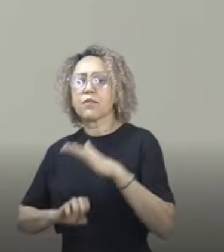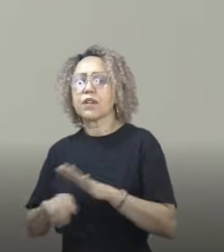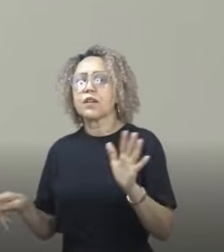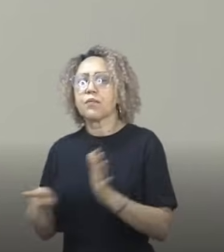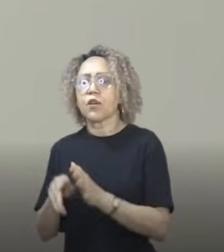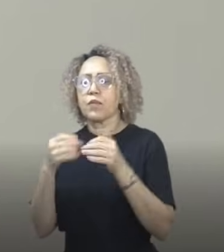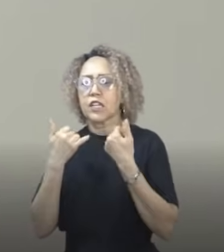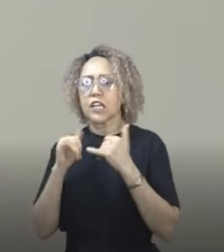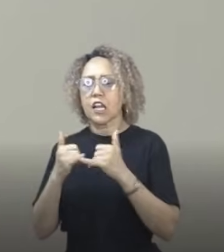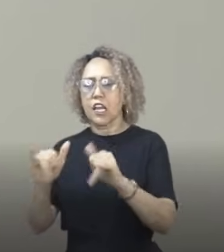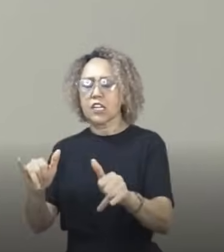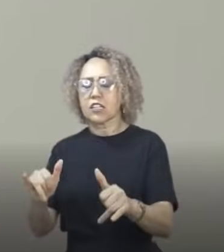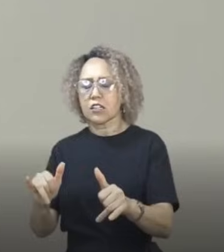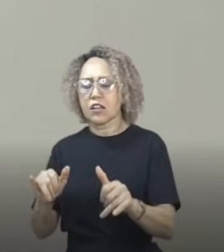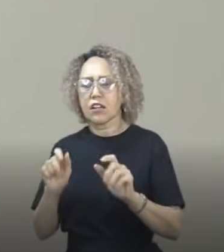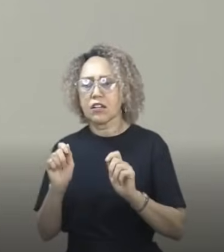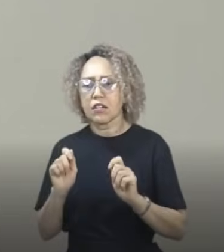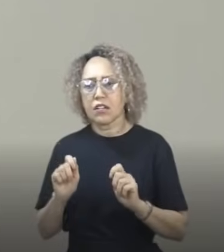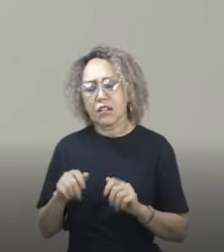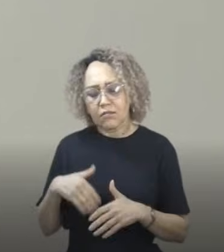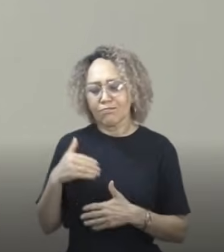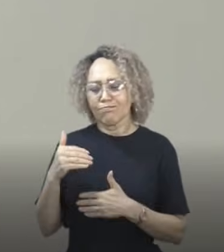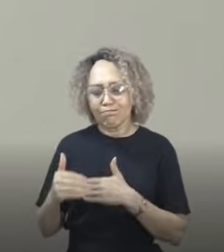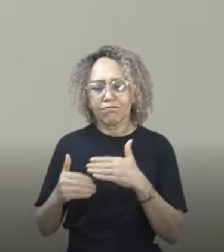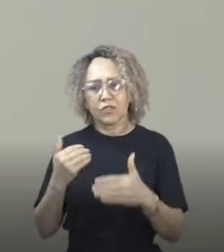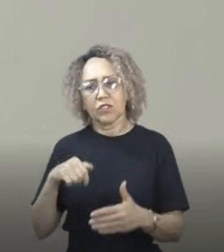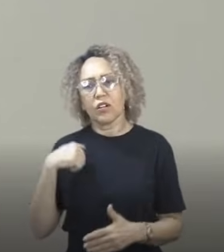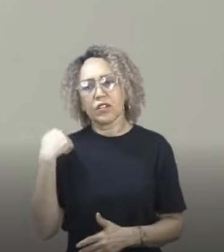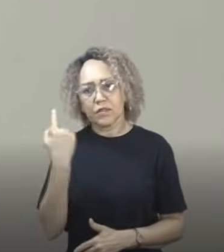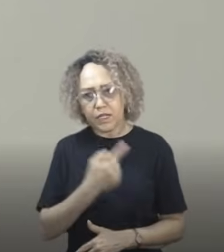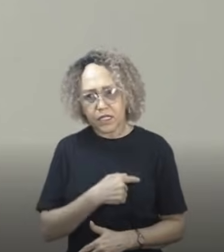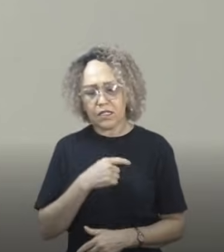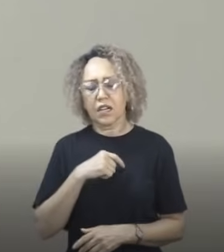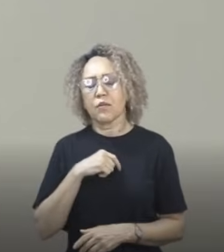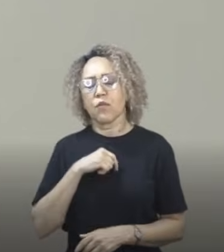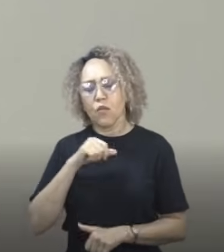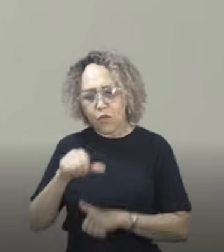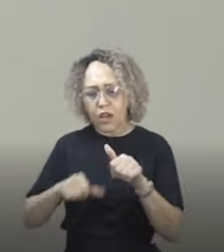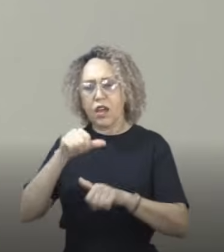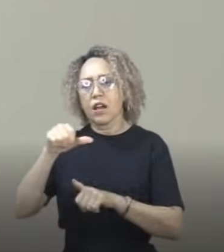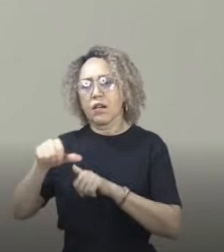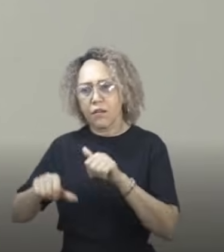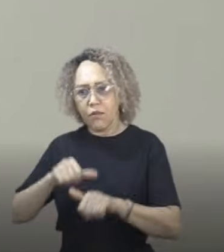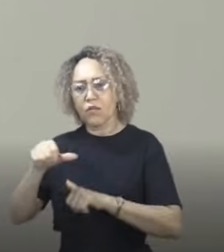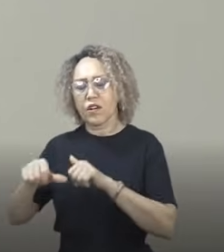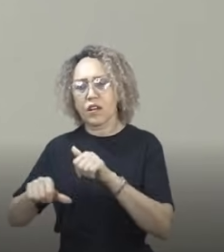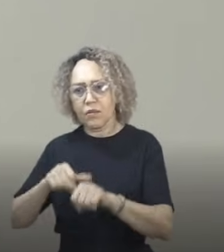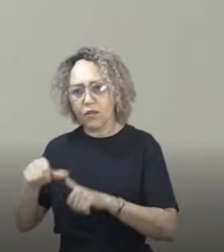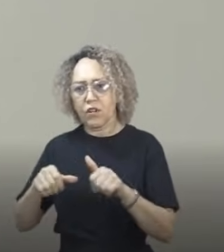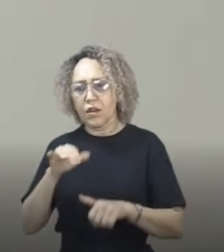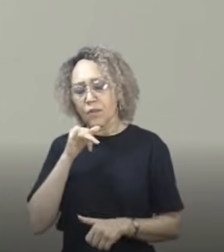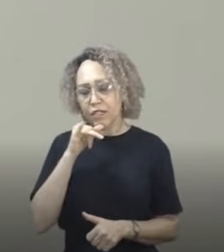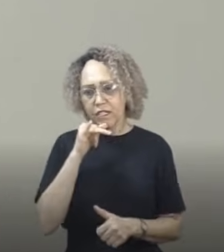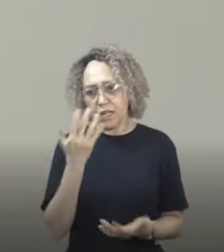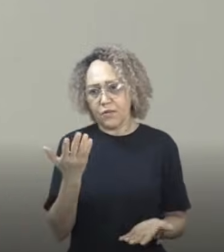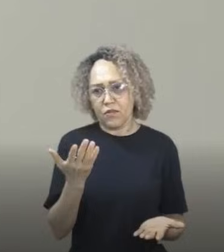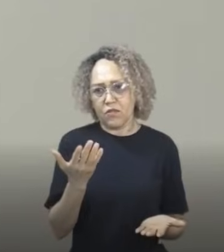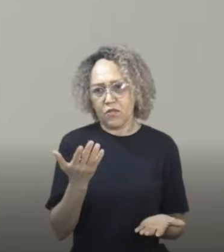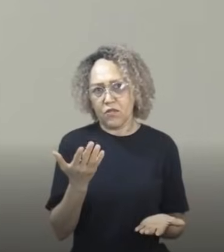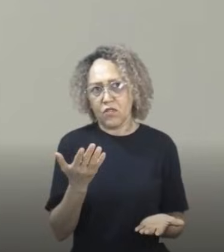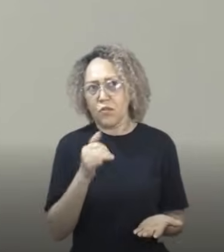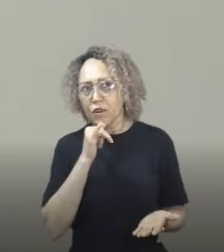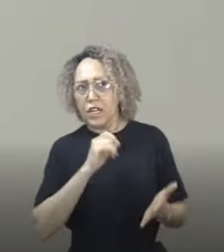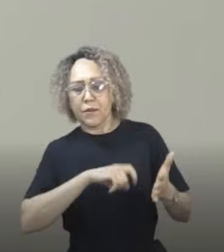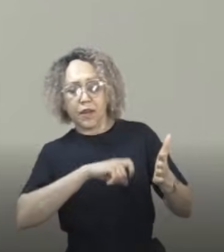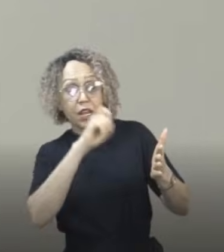tá? E aí, cada vez mais, a gente tem que mudar os subsídios, de tirar dos subsídios que vão para, por exemplo, a produção